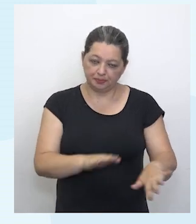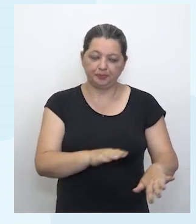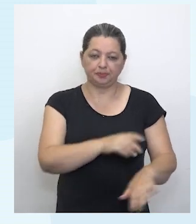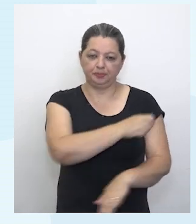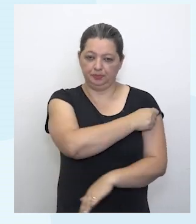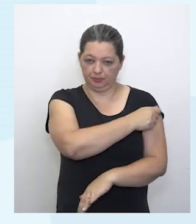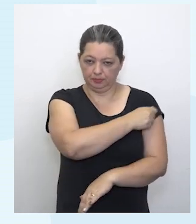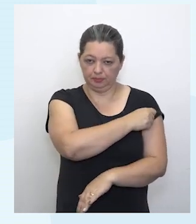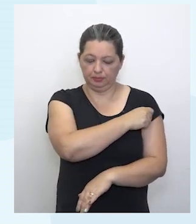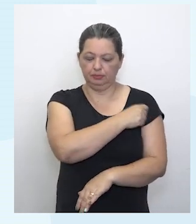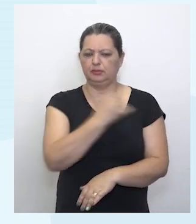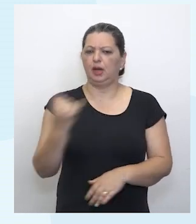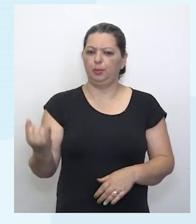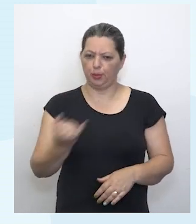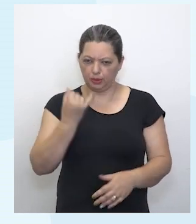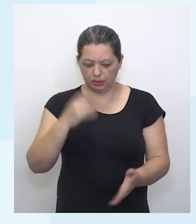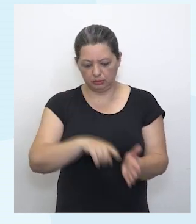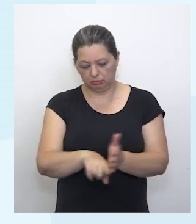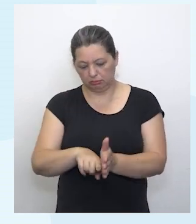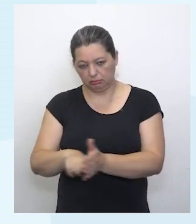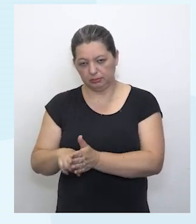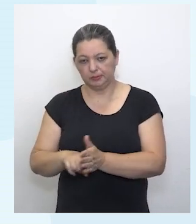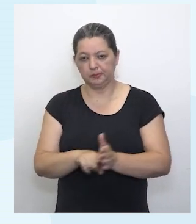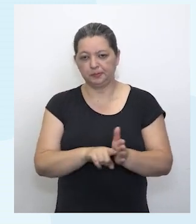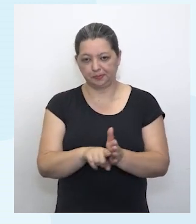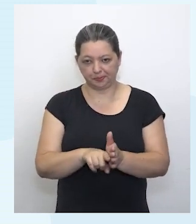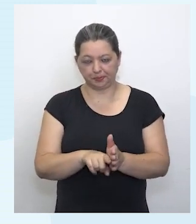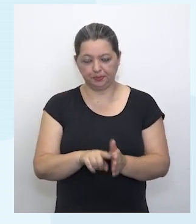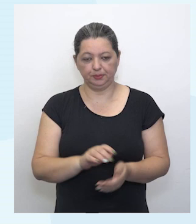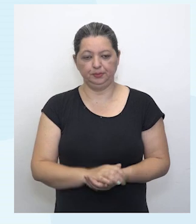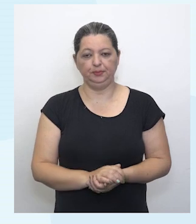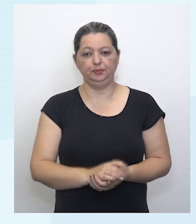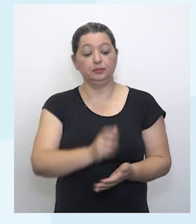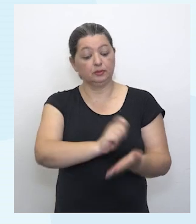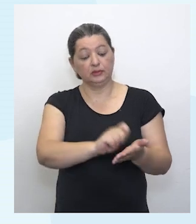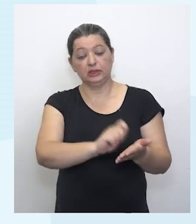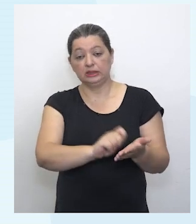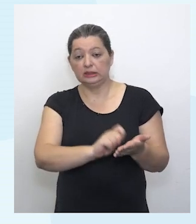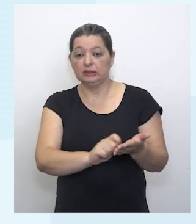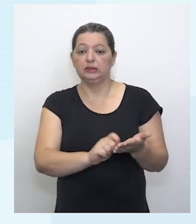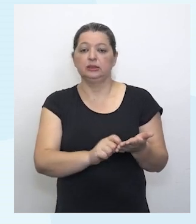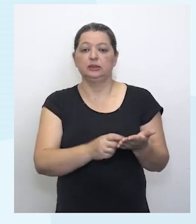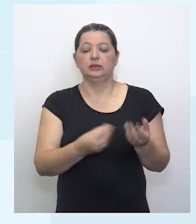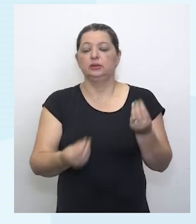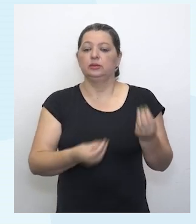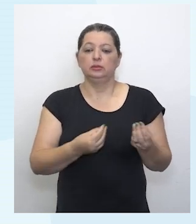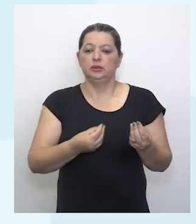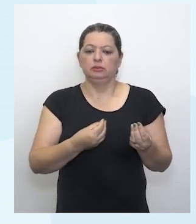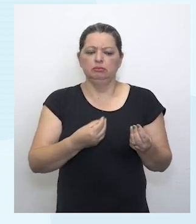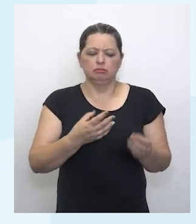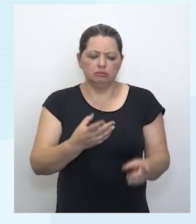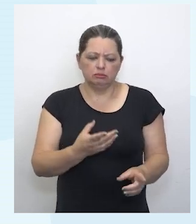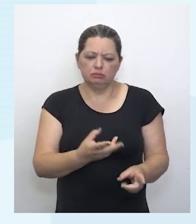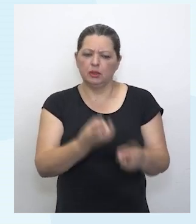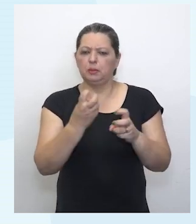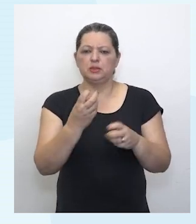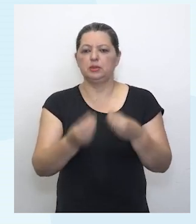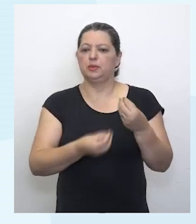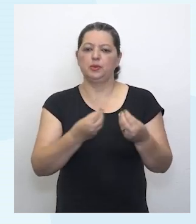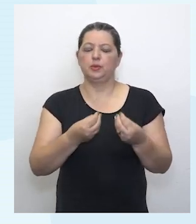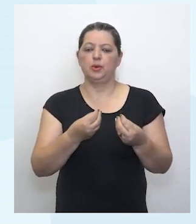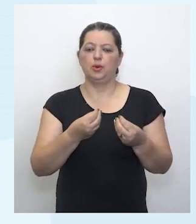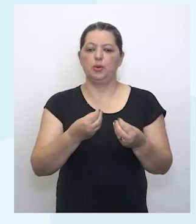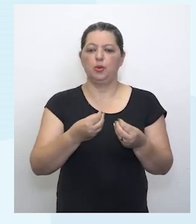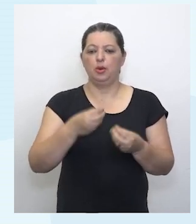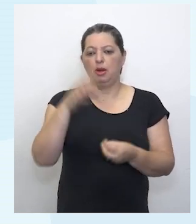a sondagem, né, de escrita, de hipóteses, né, para saber, para identificar o nível de aprendizagem